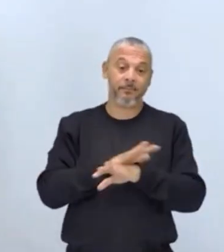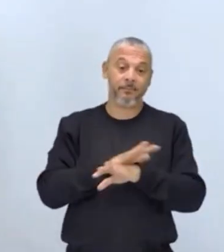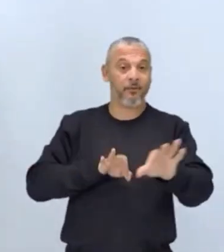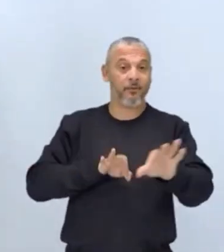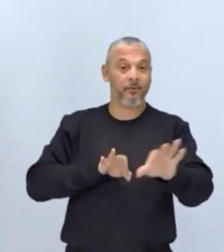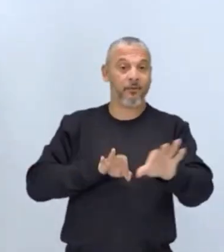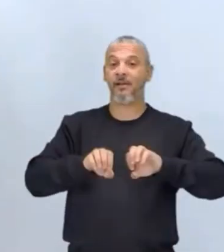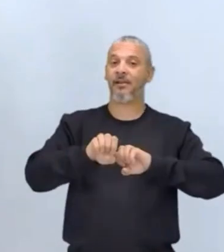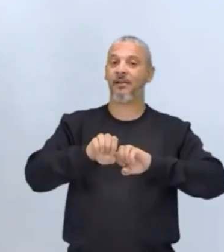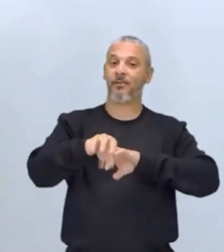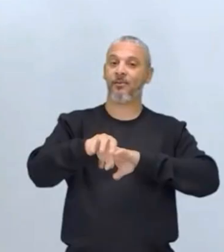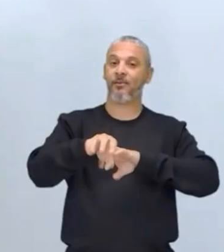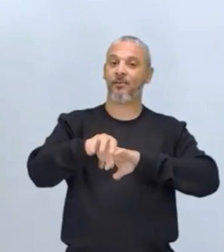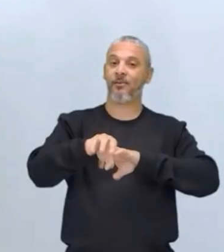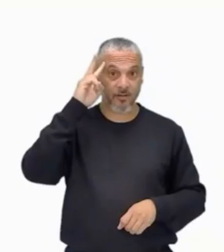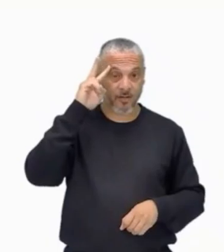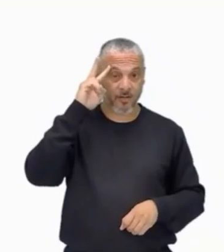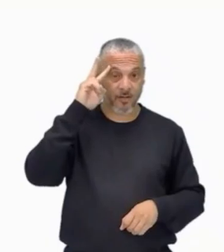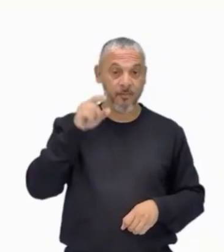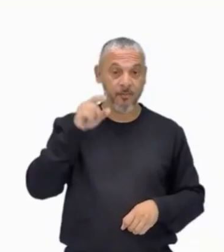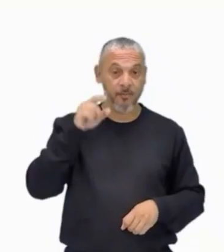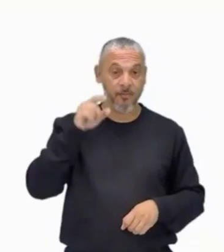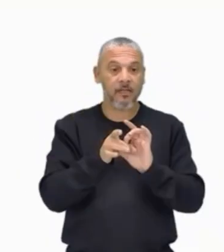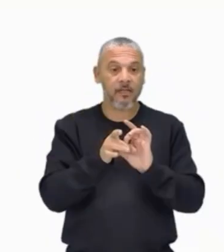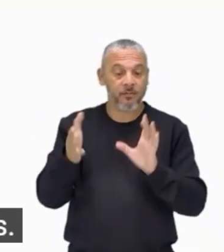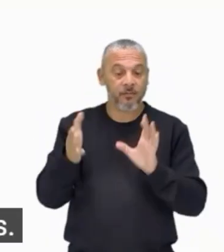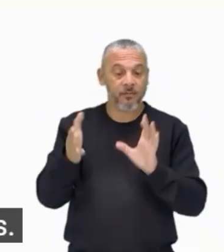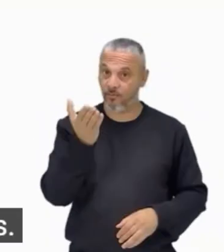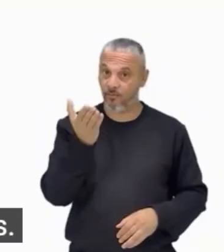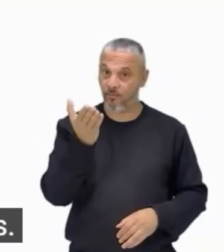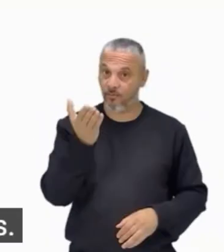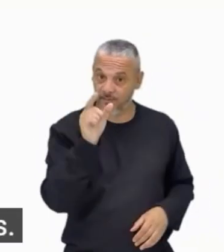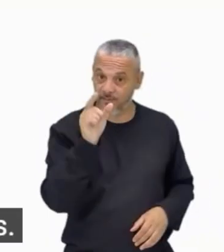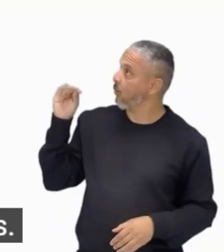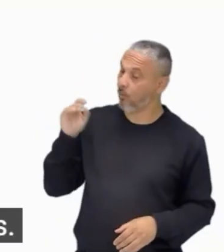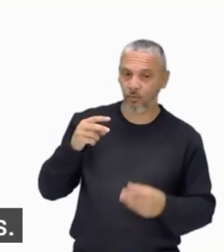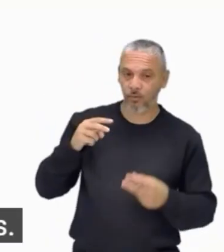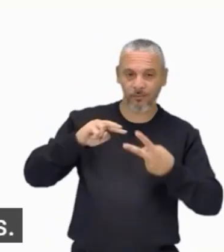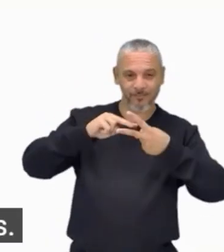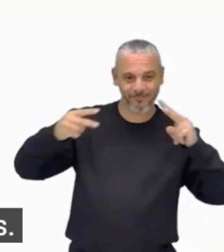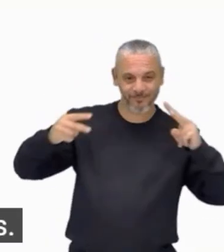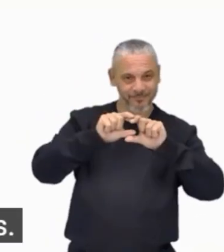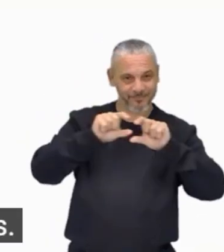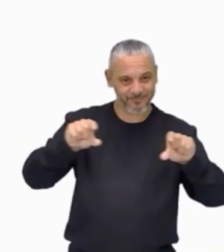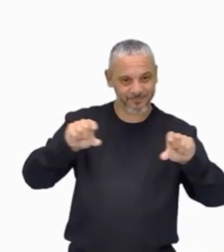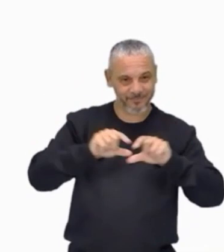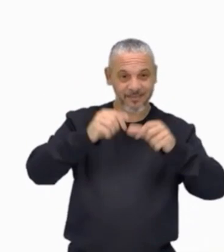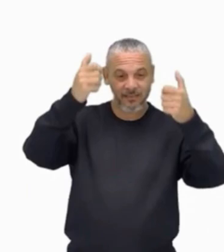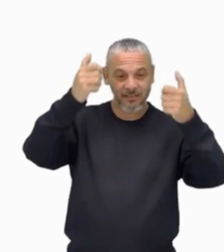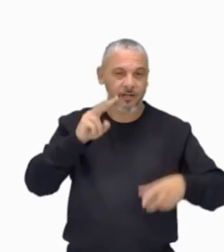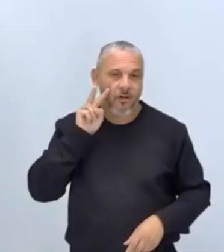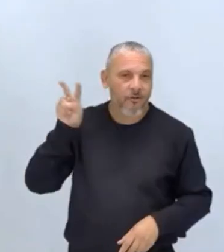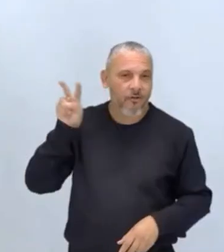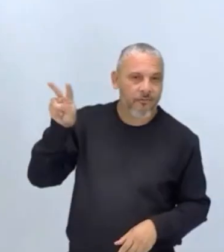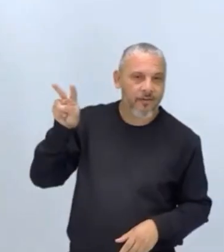nosso planejamento. Lembre-se, nós sempre disponibilizamos para vocês todas as nossas playlists de tutoriais.